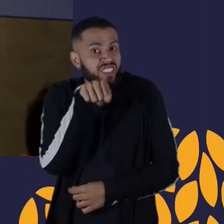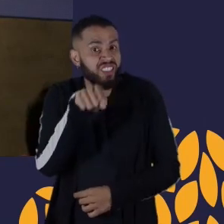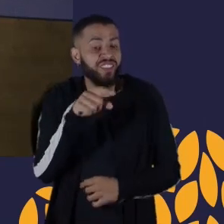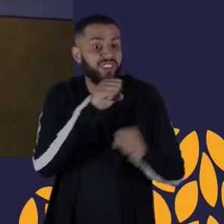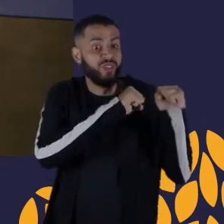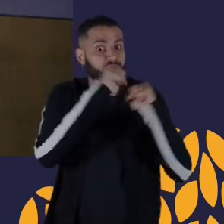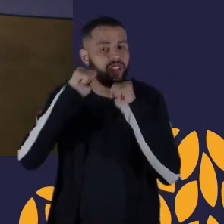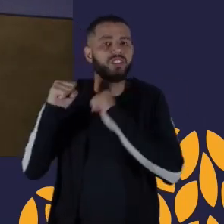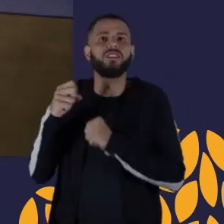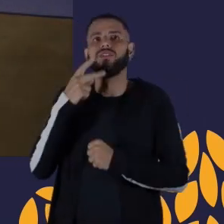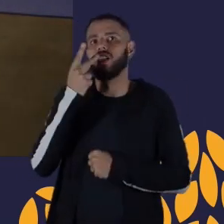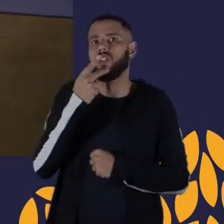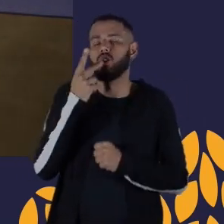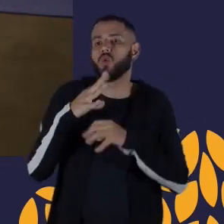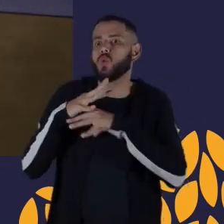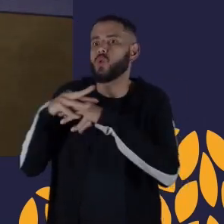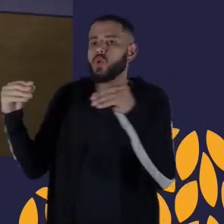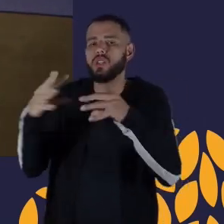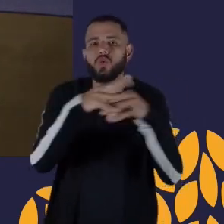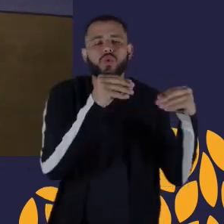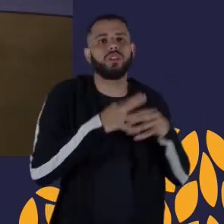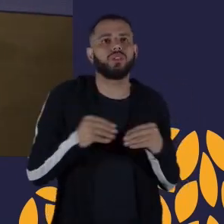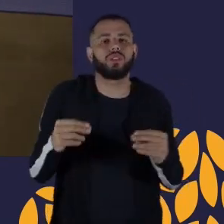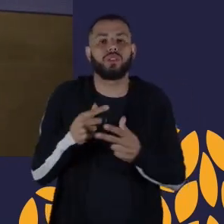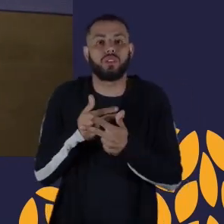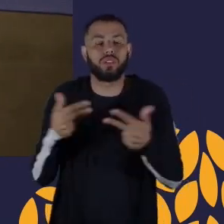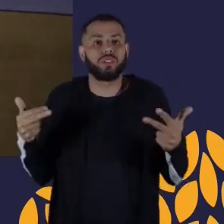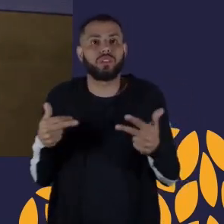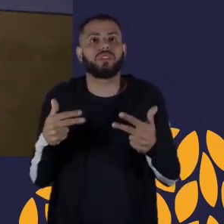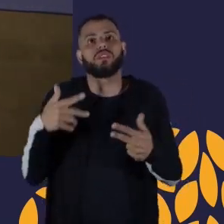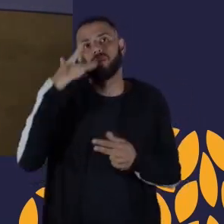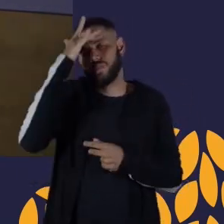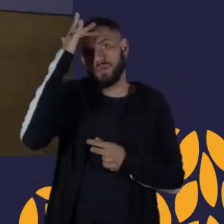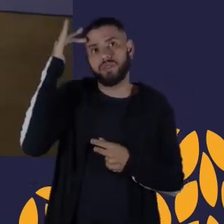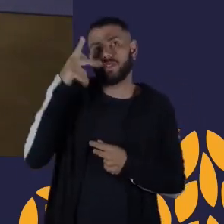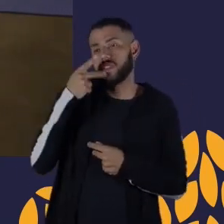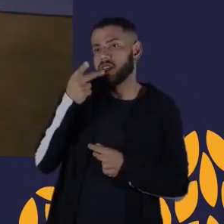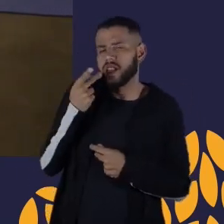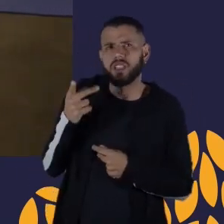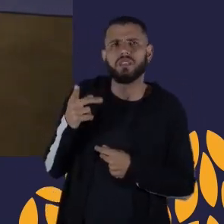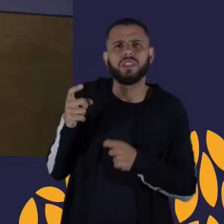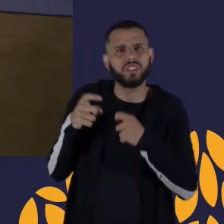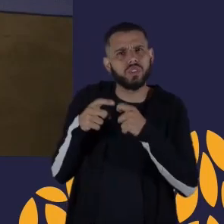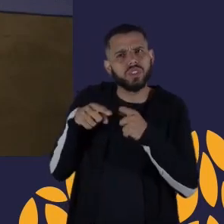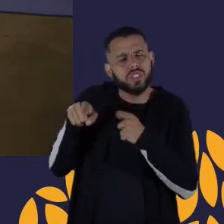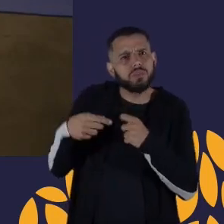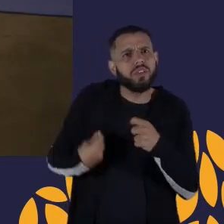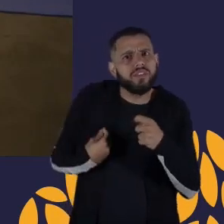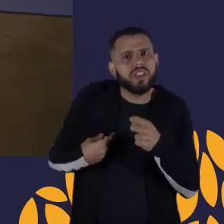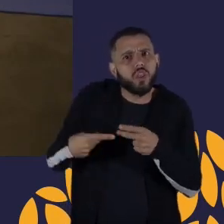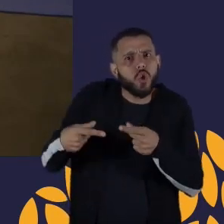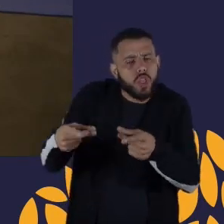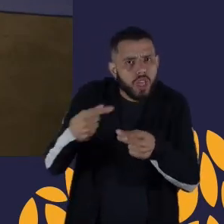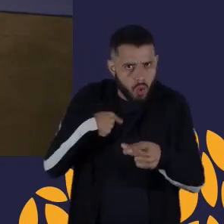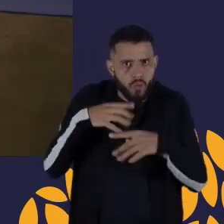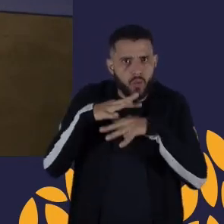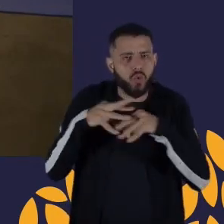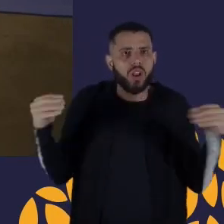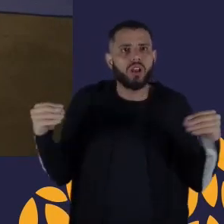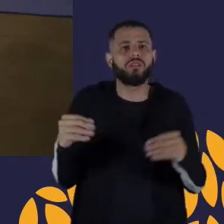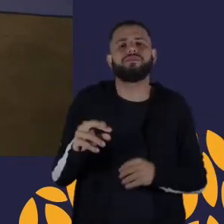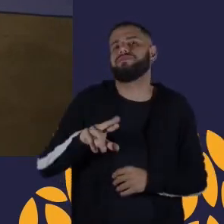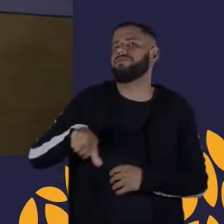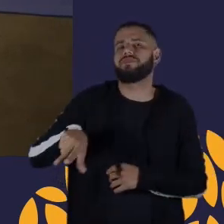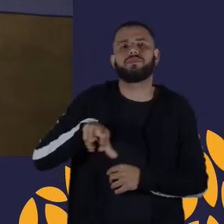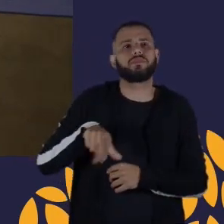está falando que cura muita coisa, os pacientes chegam a nós e dizem, doutora, isso é para toda a vida, eu vou me curar? Não, você